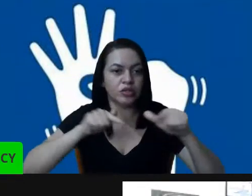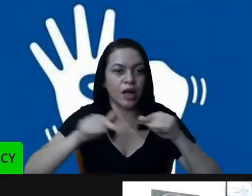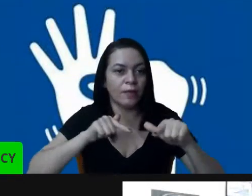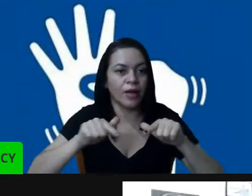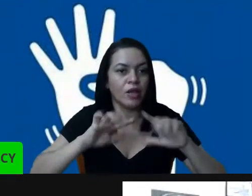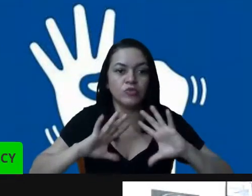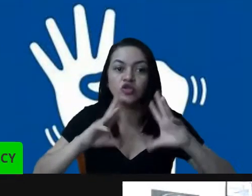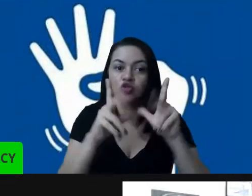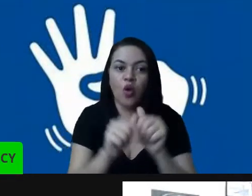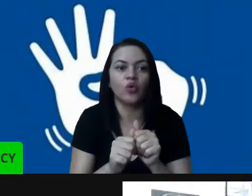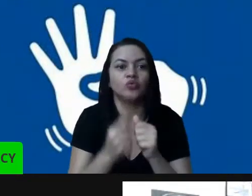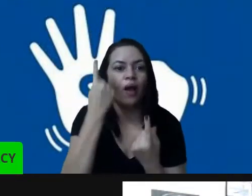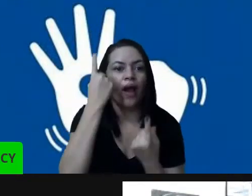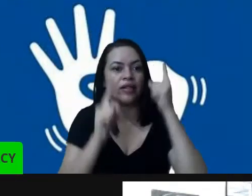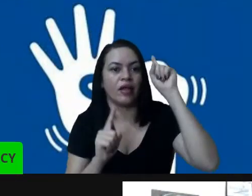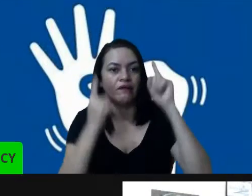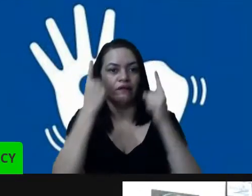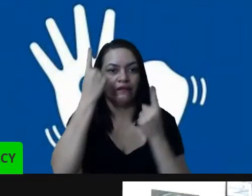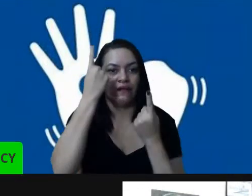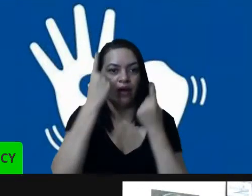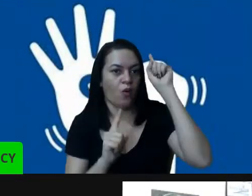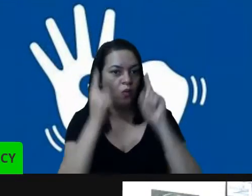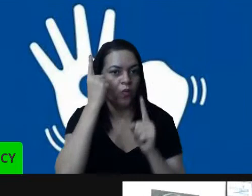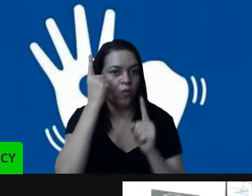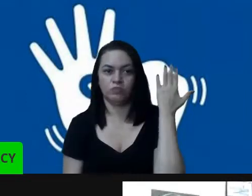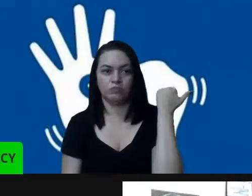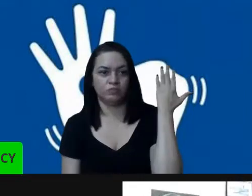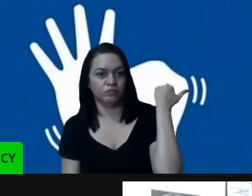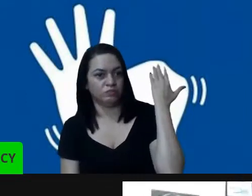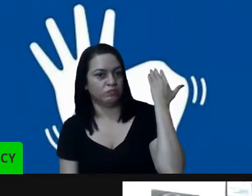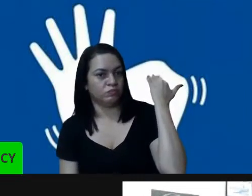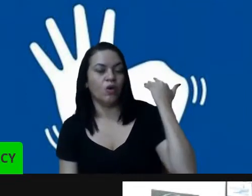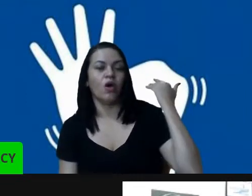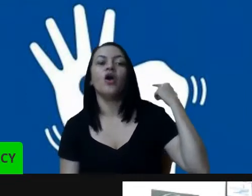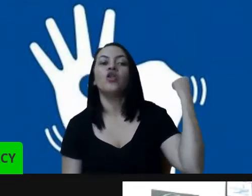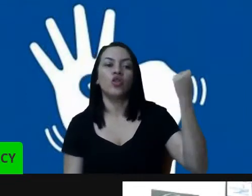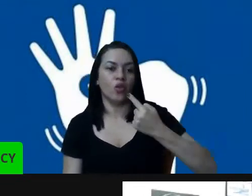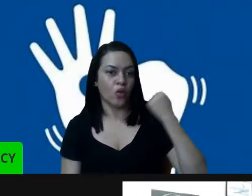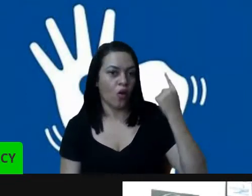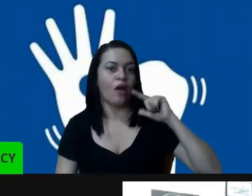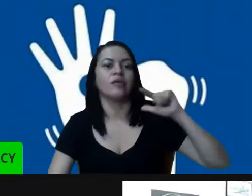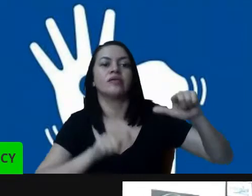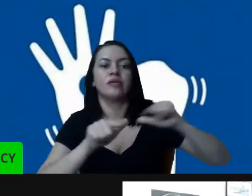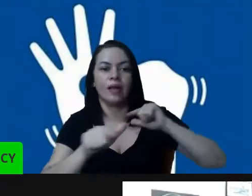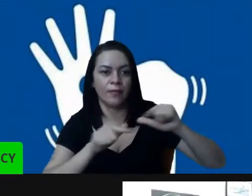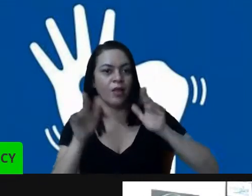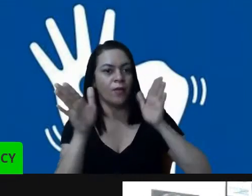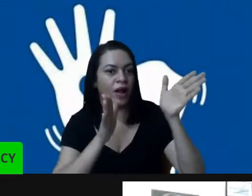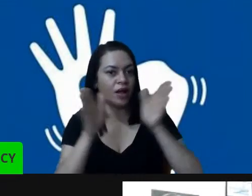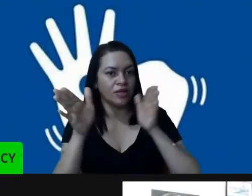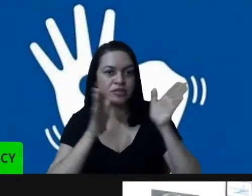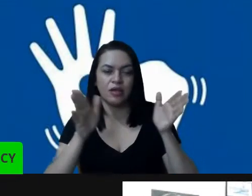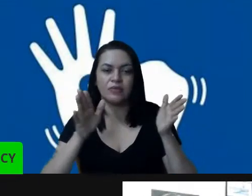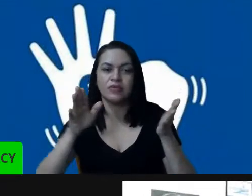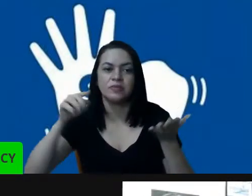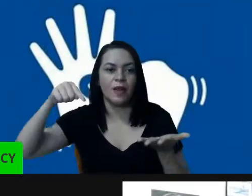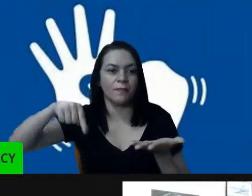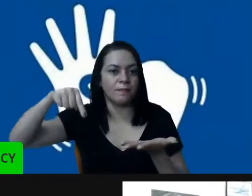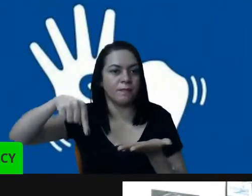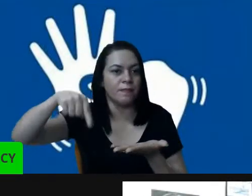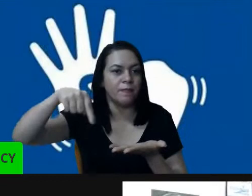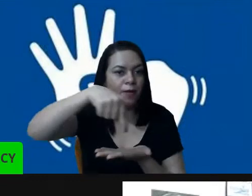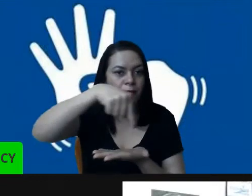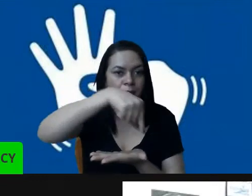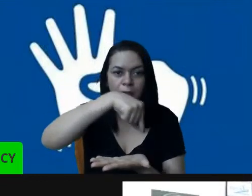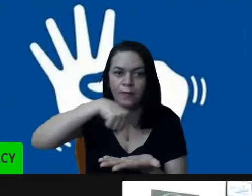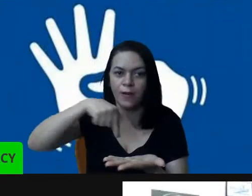dos últimos trabalhos que a gente fez em que a gente trabalhou a questão da acessibilidade em vários formatos. Tínhamos intérprete de